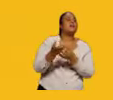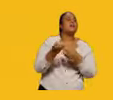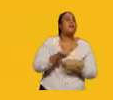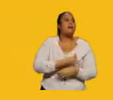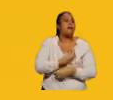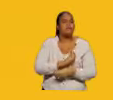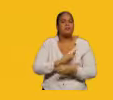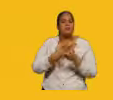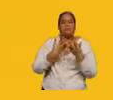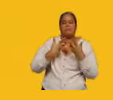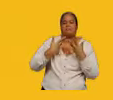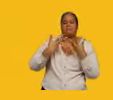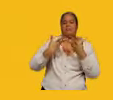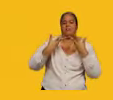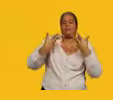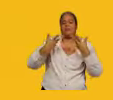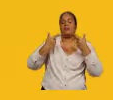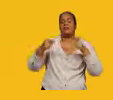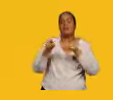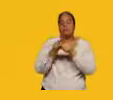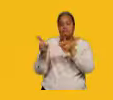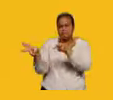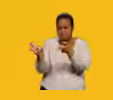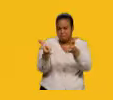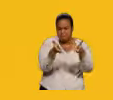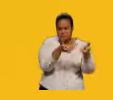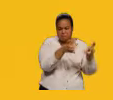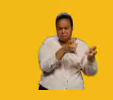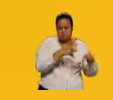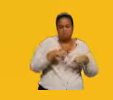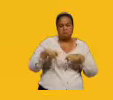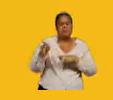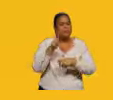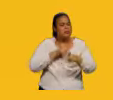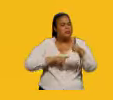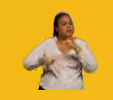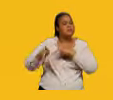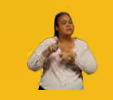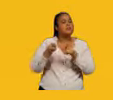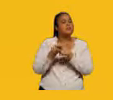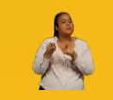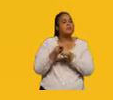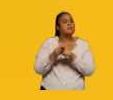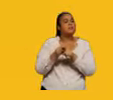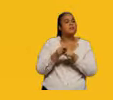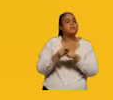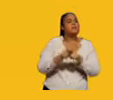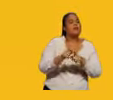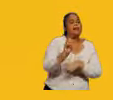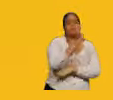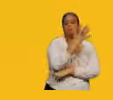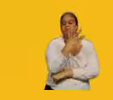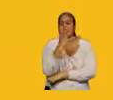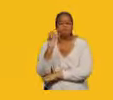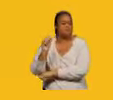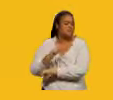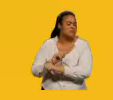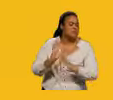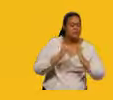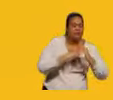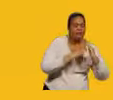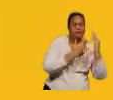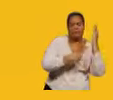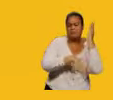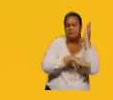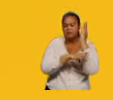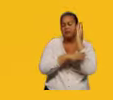de vida em uma região também atraem essa população os aspectos físicos né é muito mais fácil